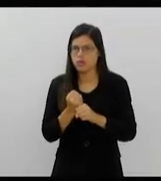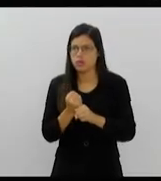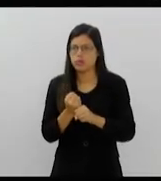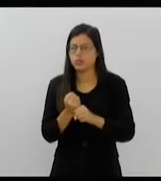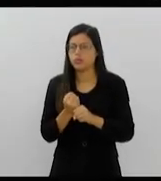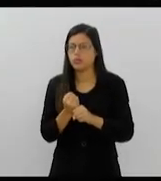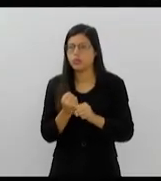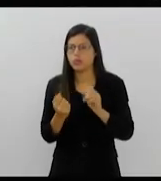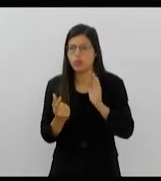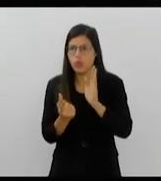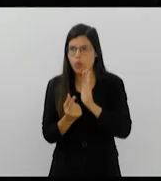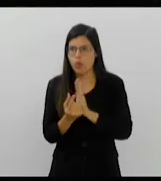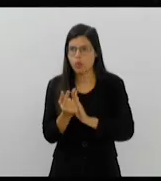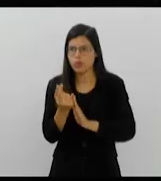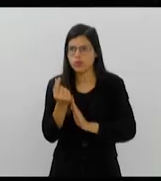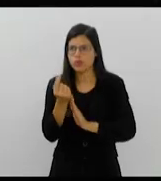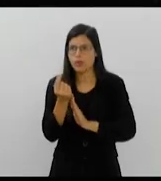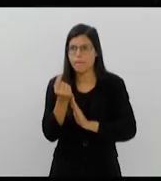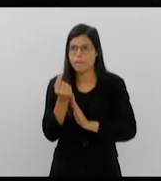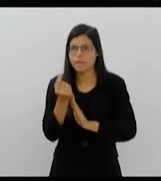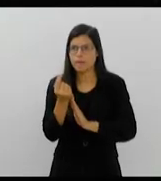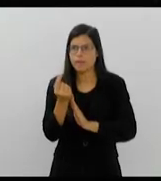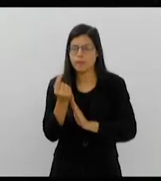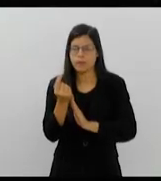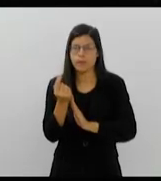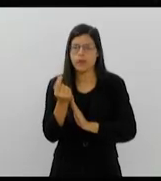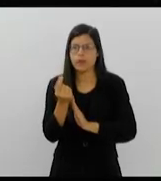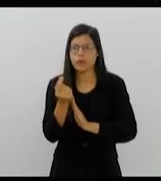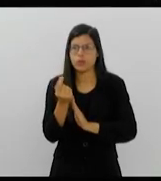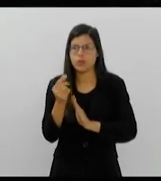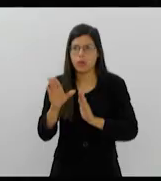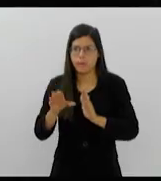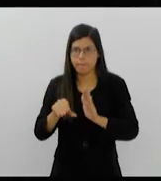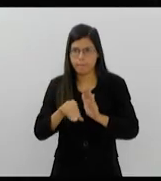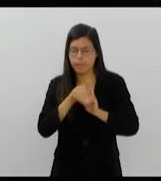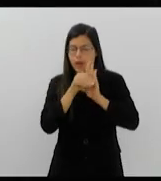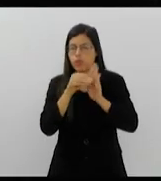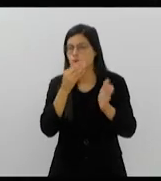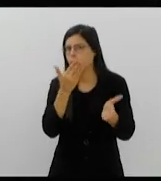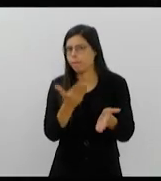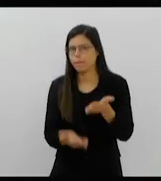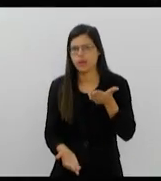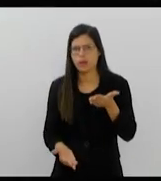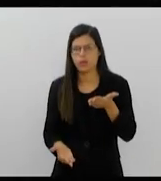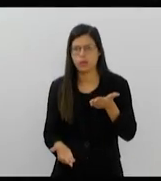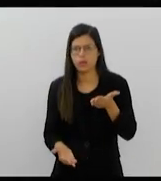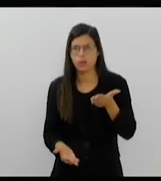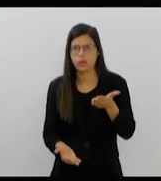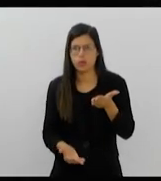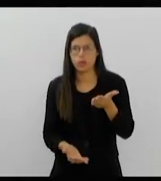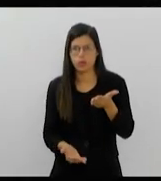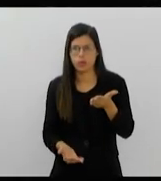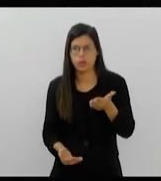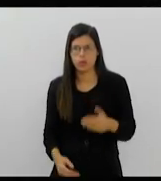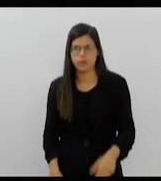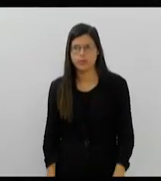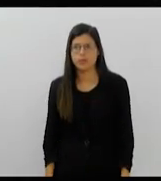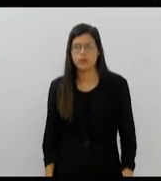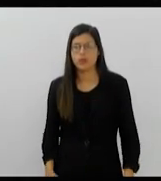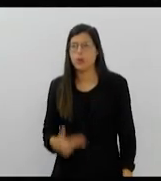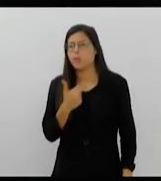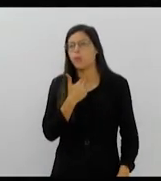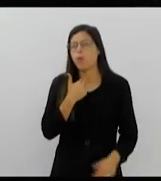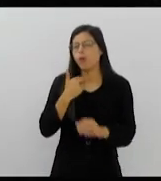orçamento e perco essa emenda. Botando o quê? Que, como eu não posso mudar